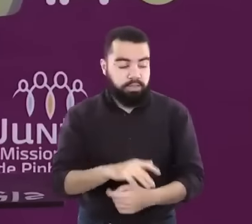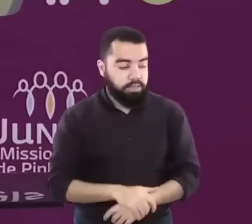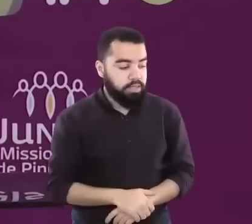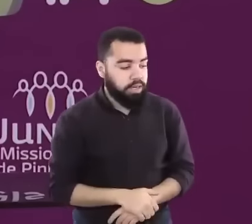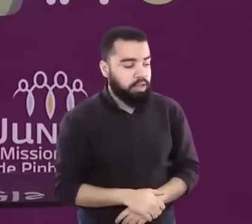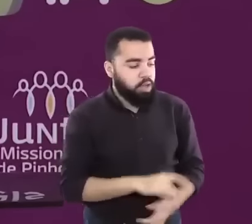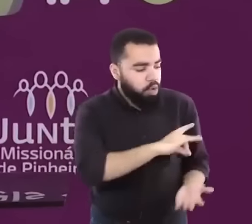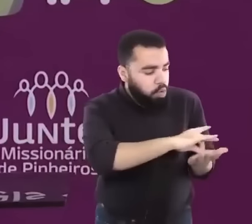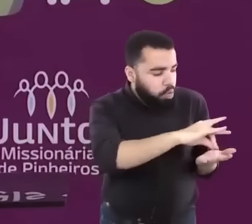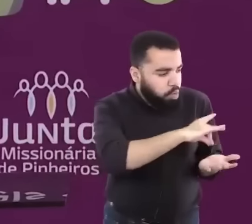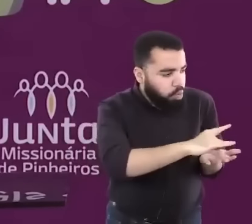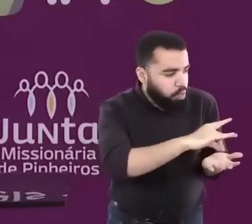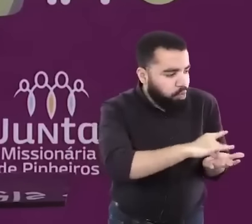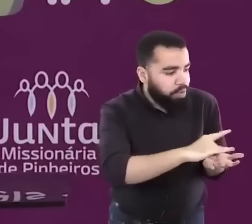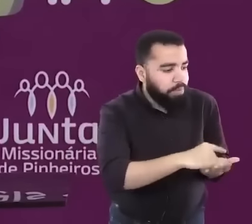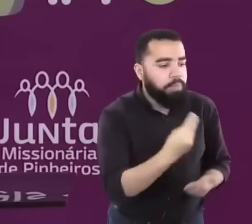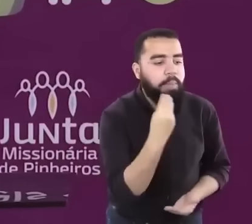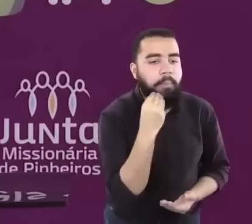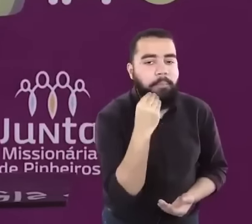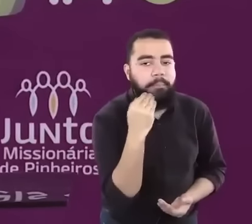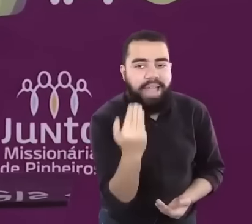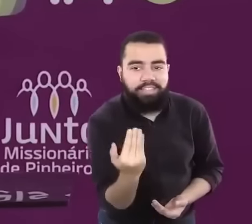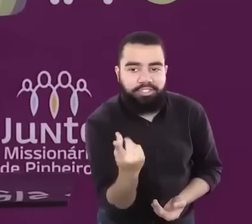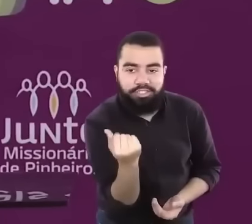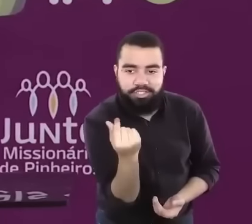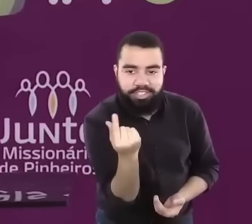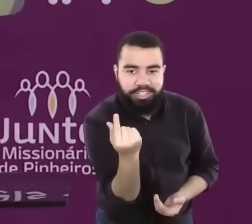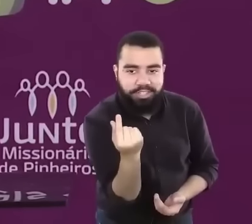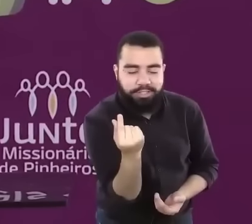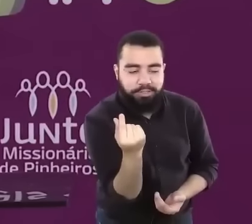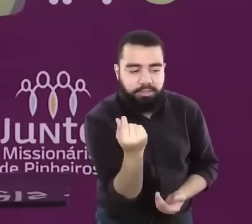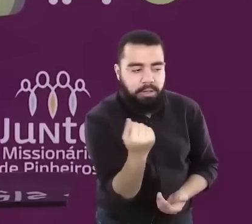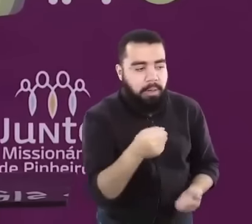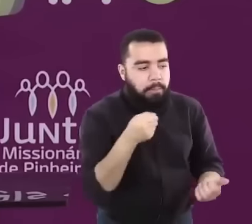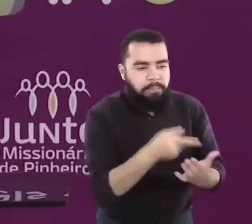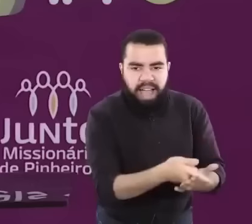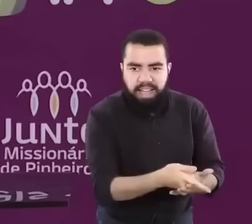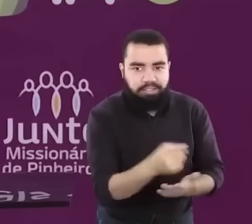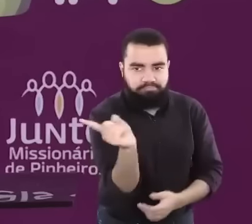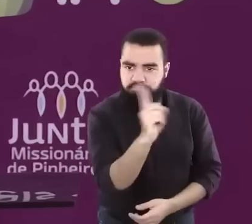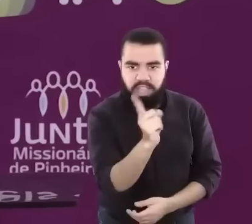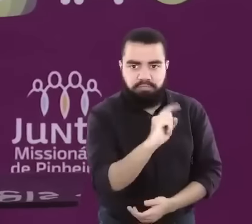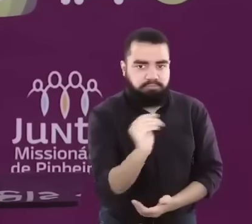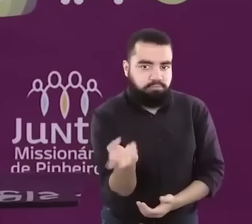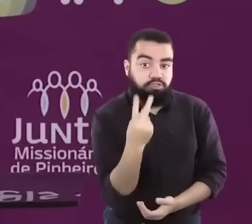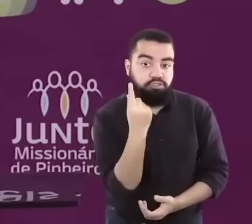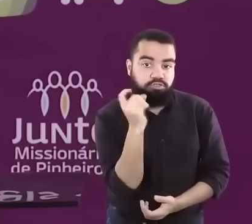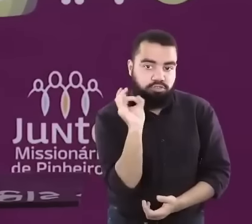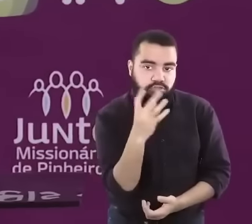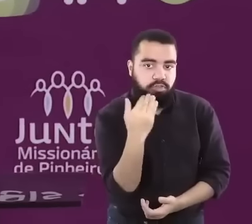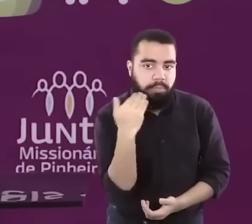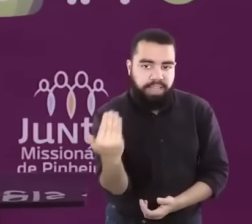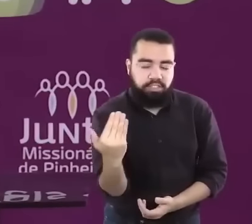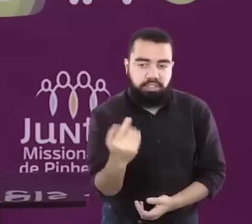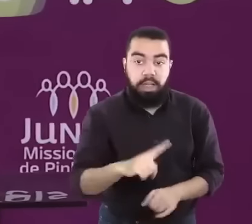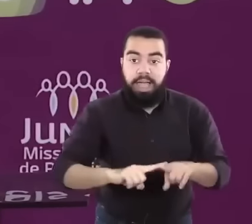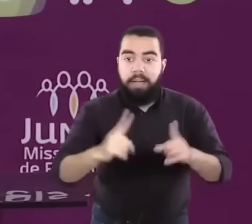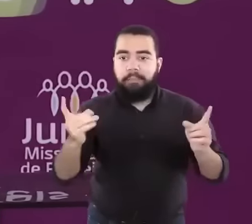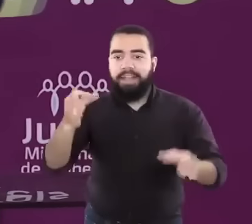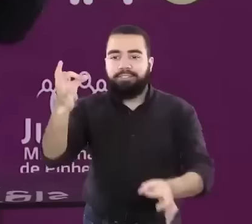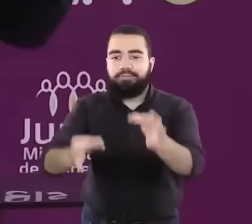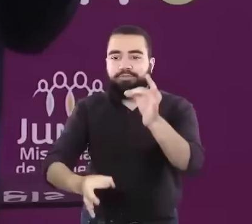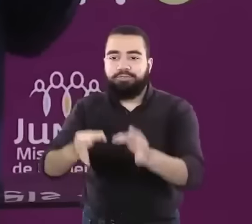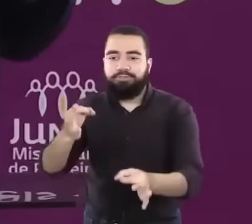justo porém se compadece e E dá como é que Deus abençoa a gente colocando